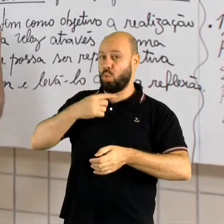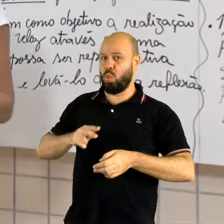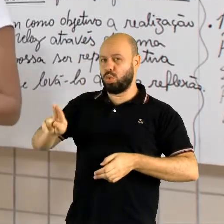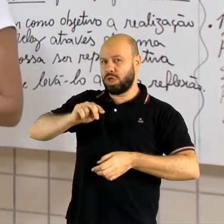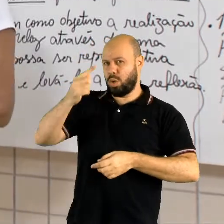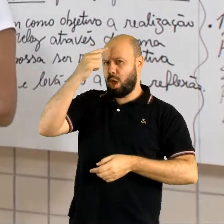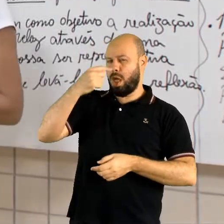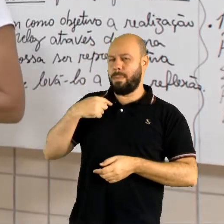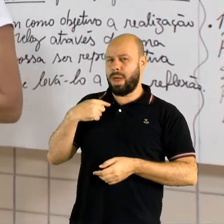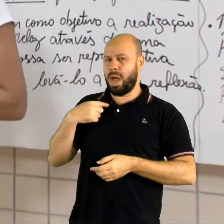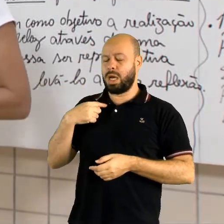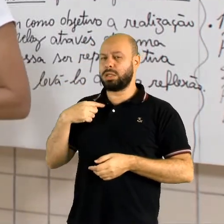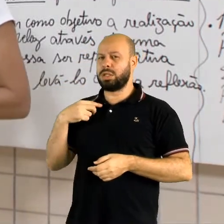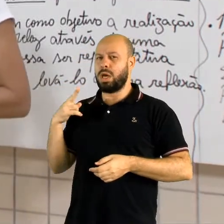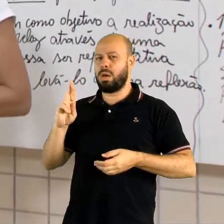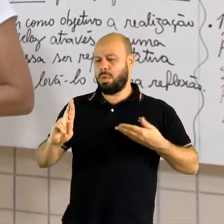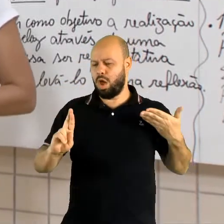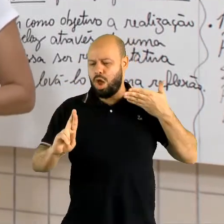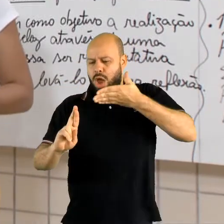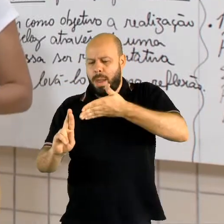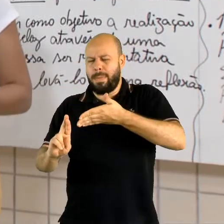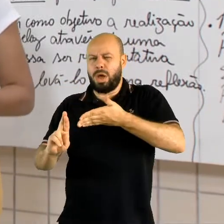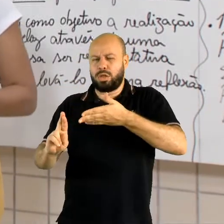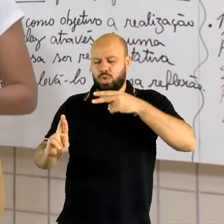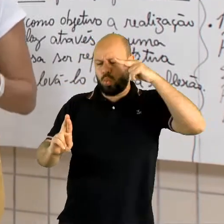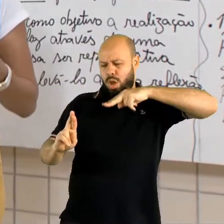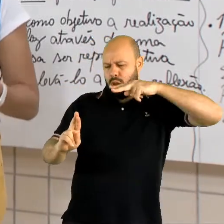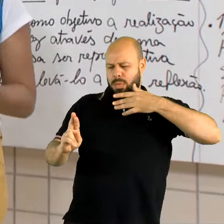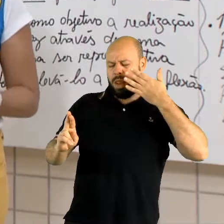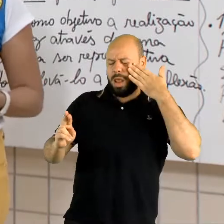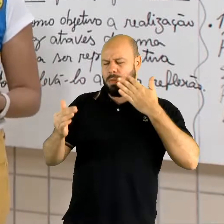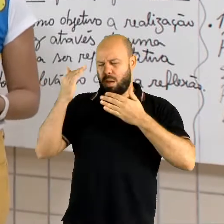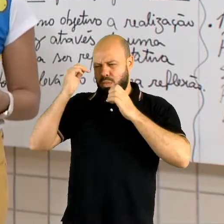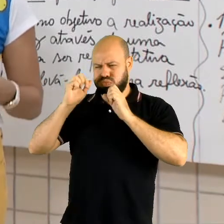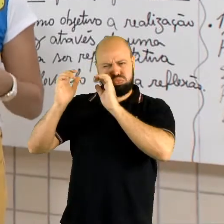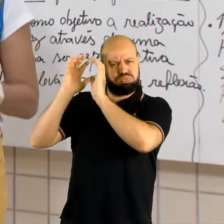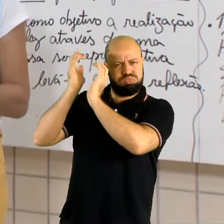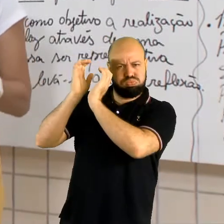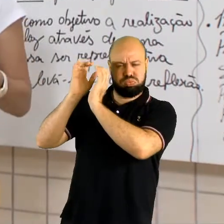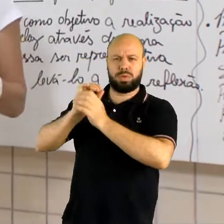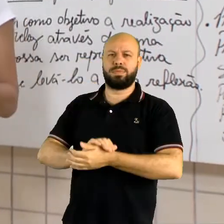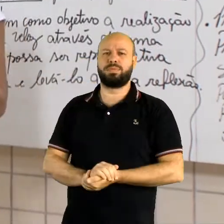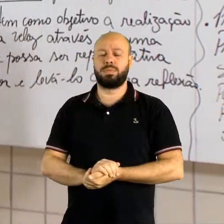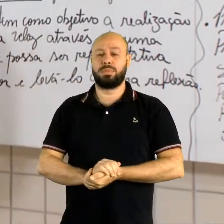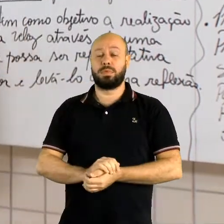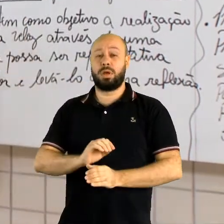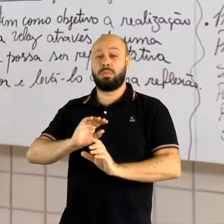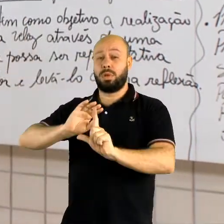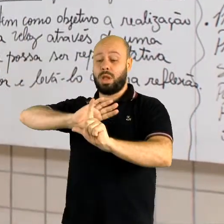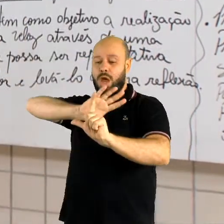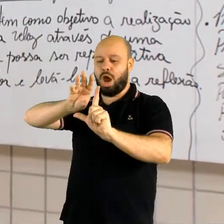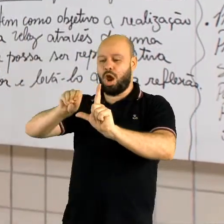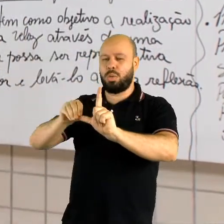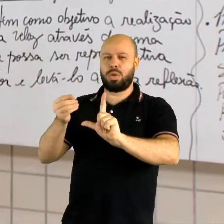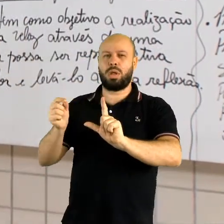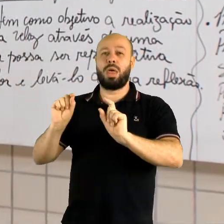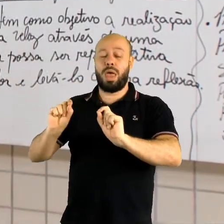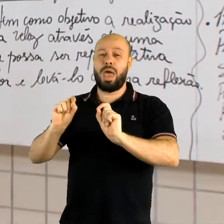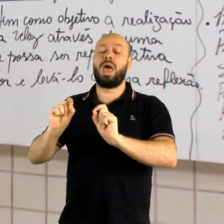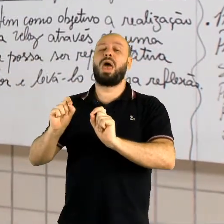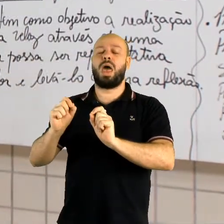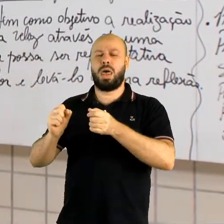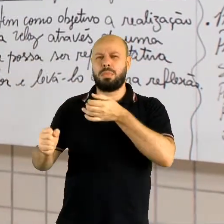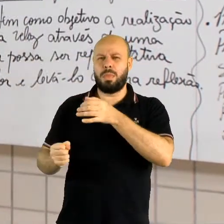ser representativa para o leitor e levá-lo a uma reflexão. Então, cartoon é de origem inglesa,